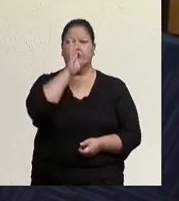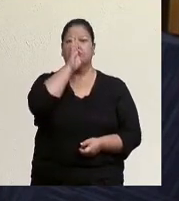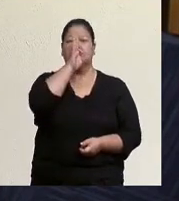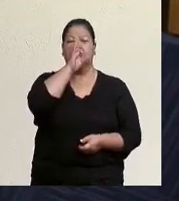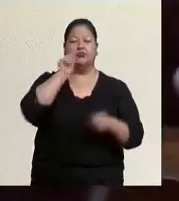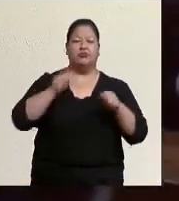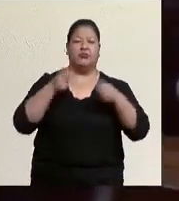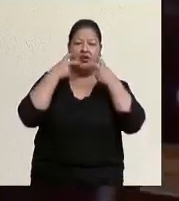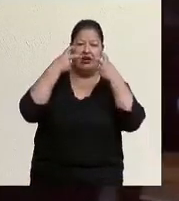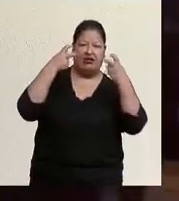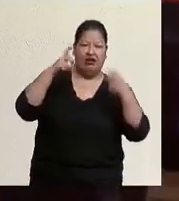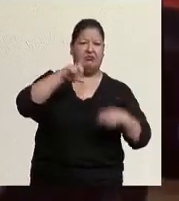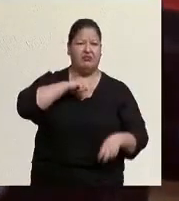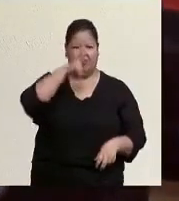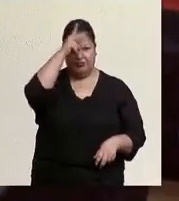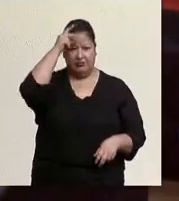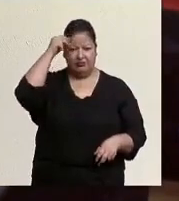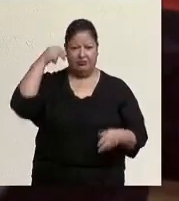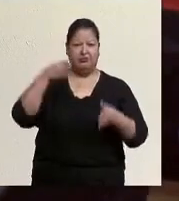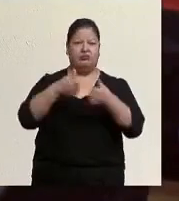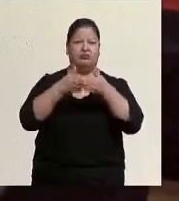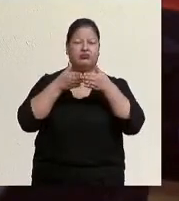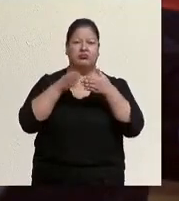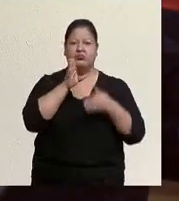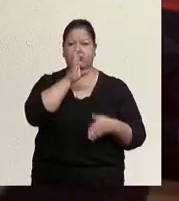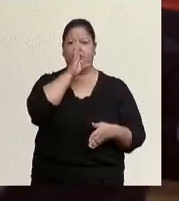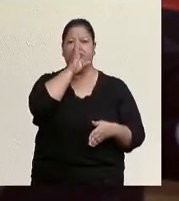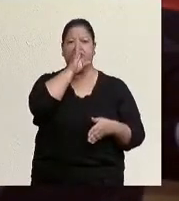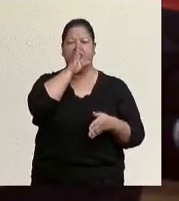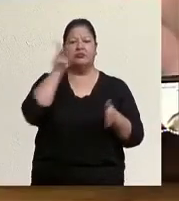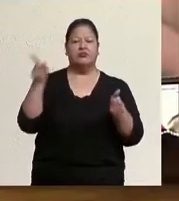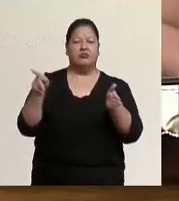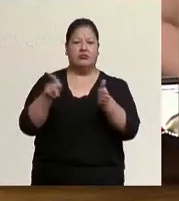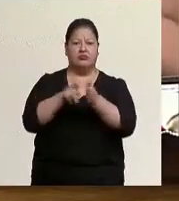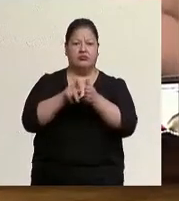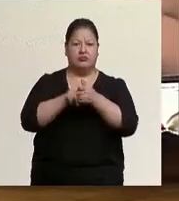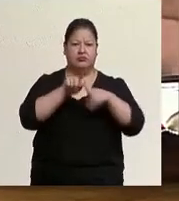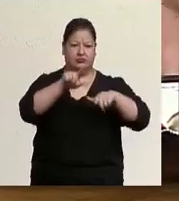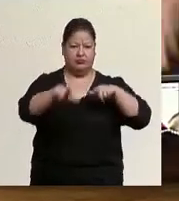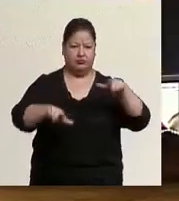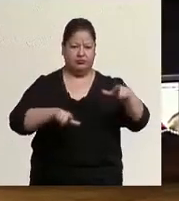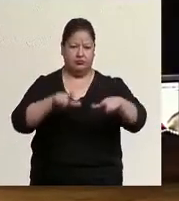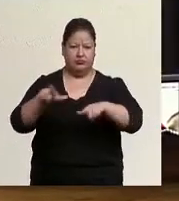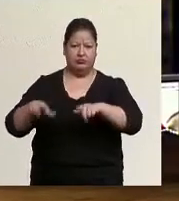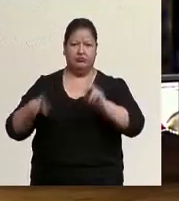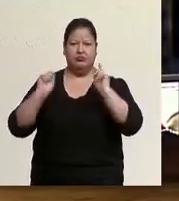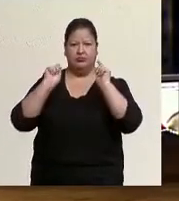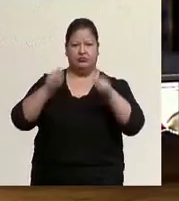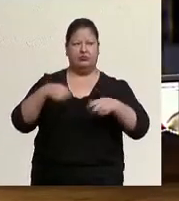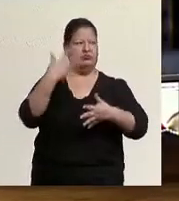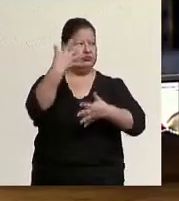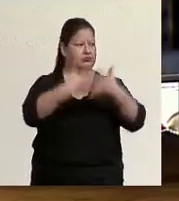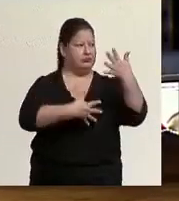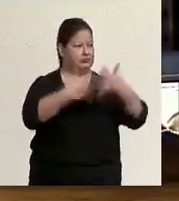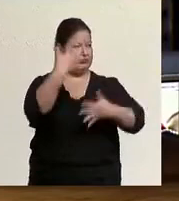Excelência, eu peço a Vossa Excelência que se mantenha calado, porque o trabalho.